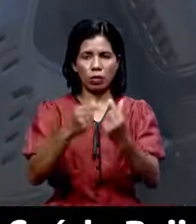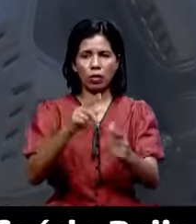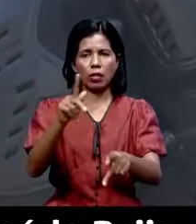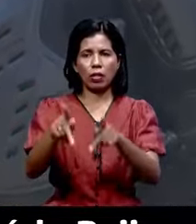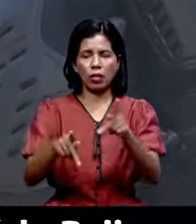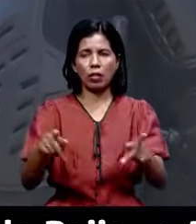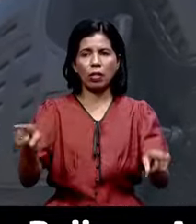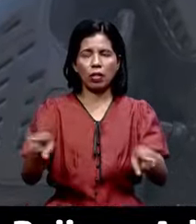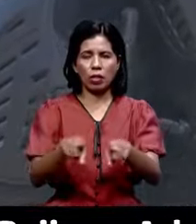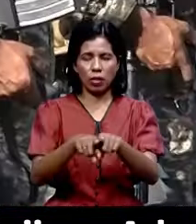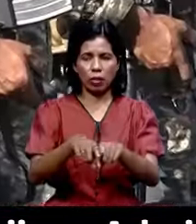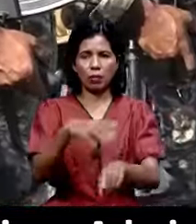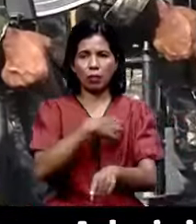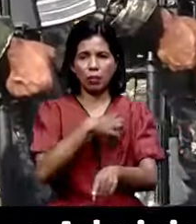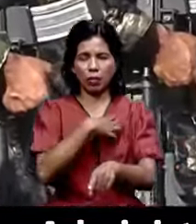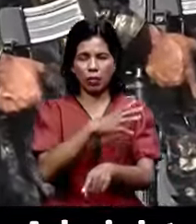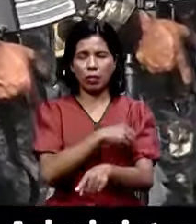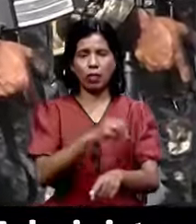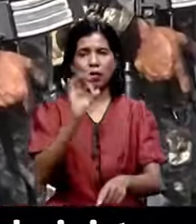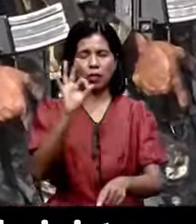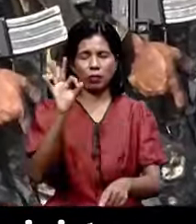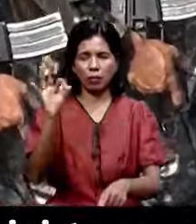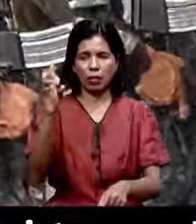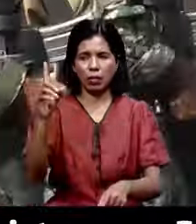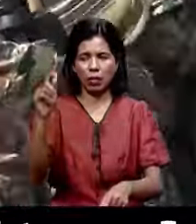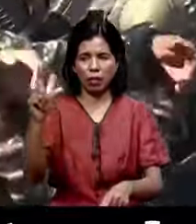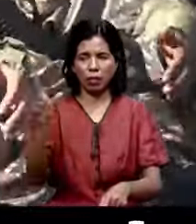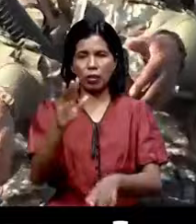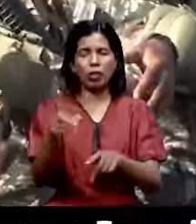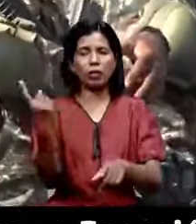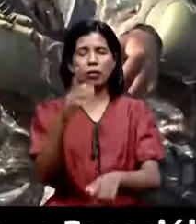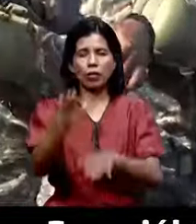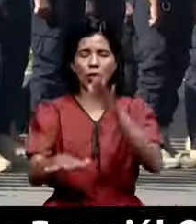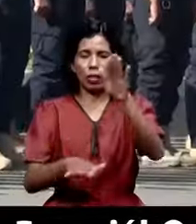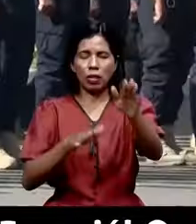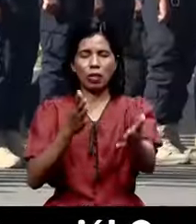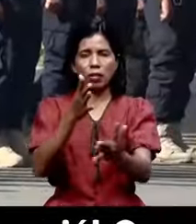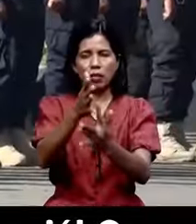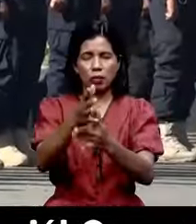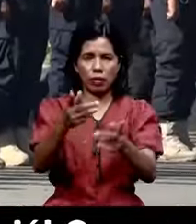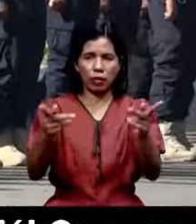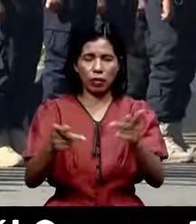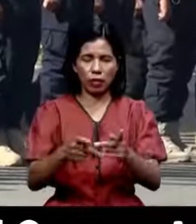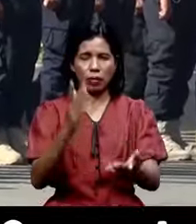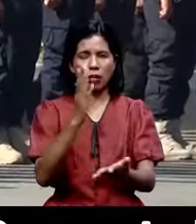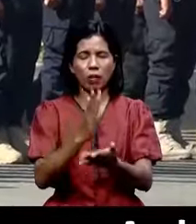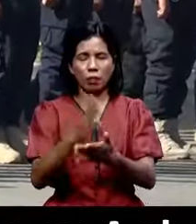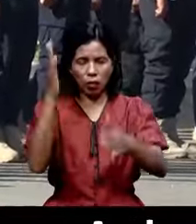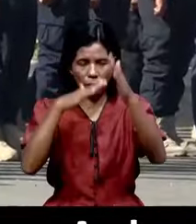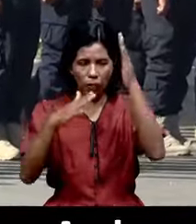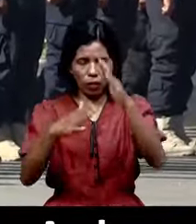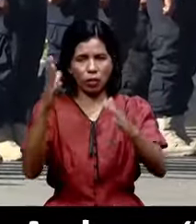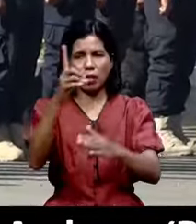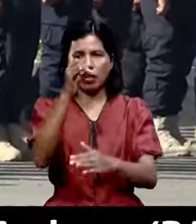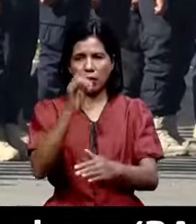nebe composto Husi Penetele no FF de Teli, na fatin halo patrulhamento lau ain hori Tamasai Bairro, no nebele prevene conflito ia